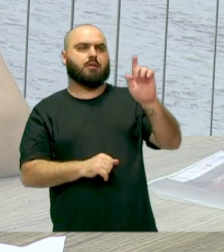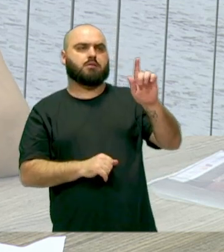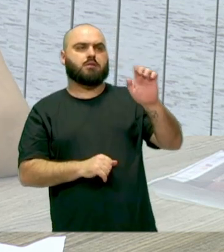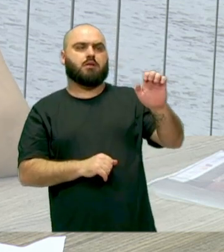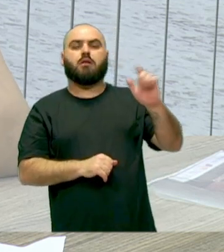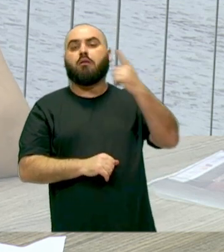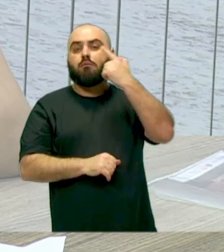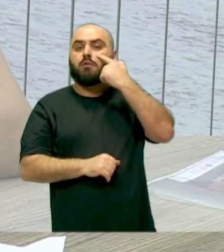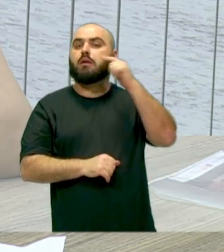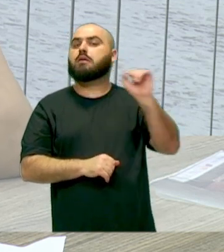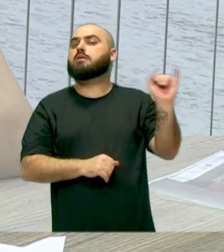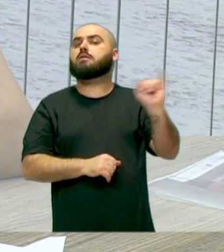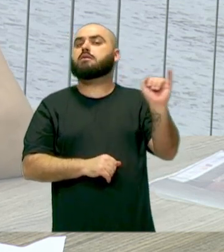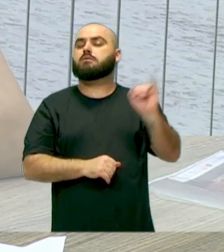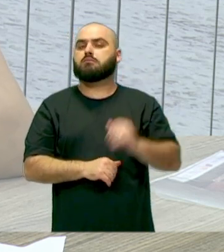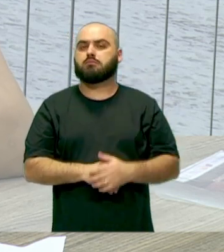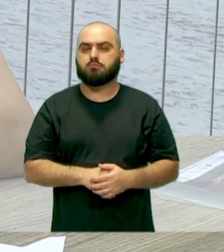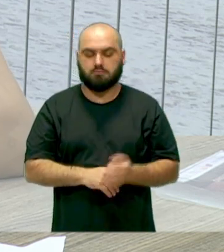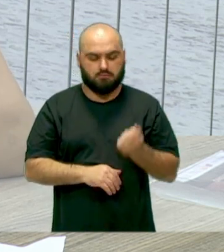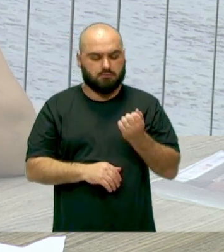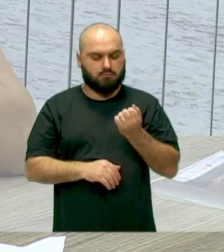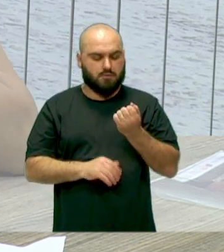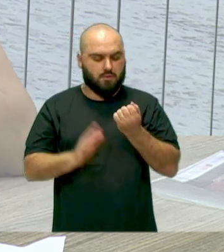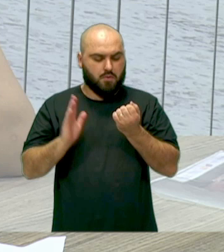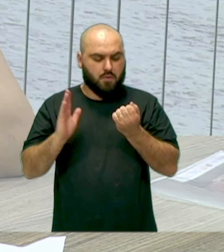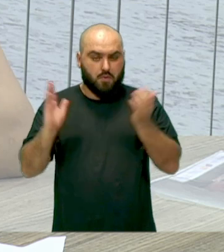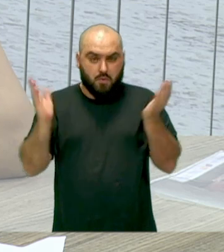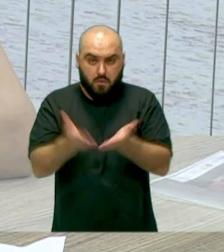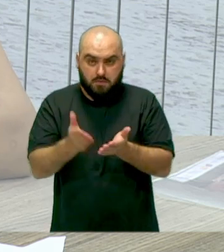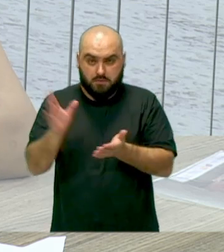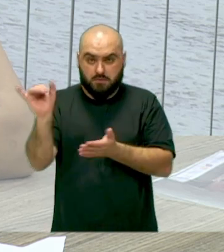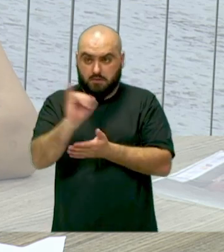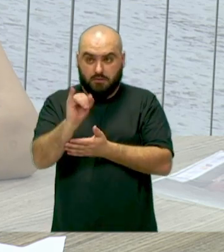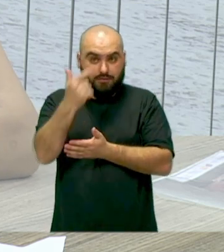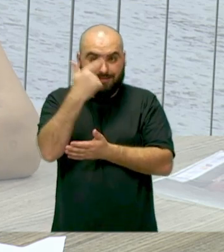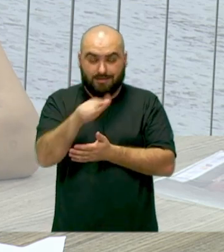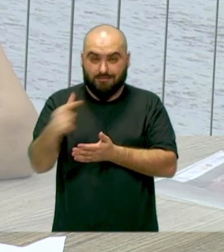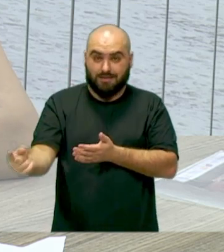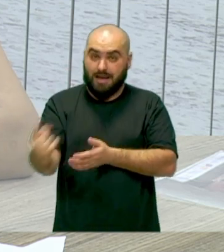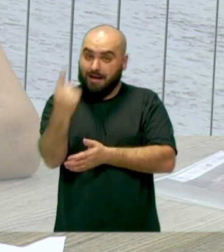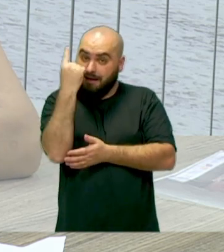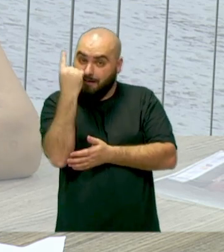Itajaí. Hoje, em Itajaí, nós não temos um secretário negro.